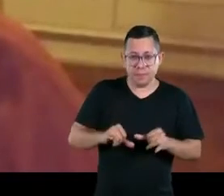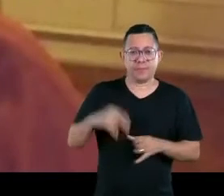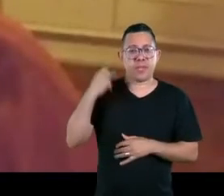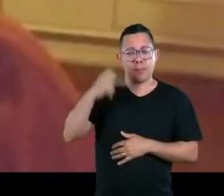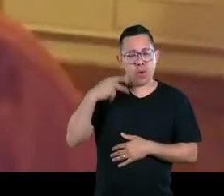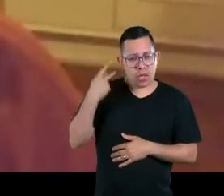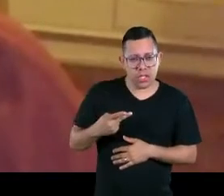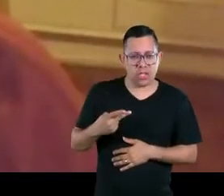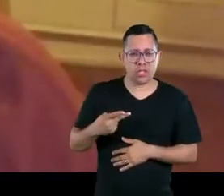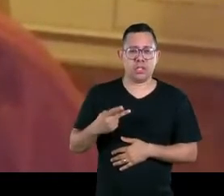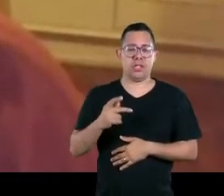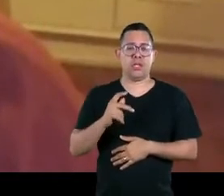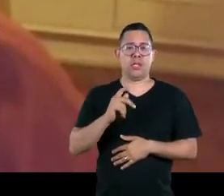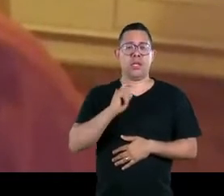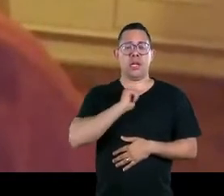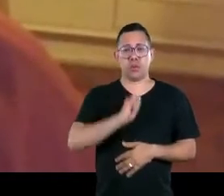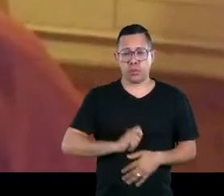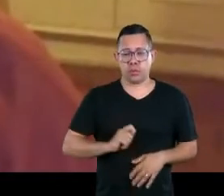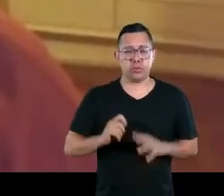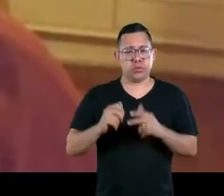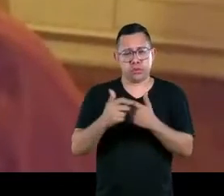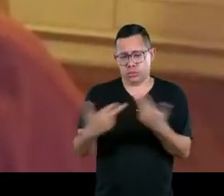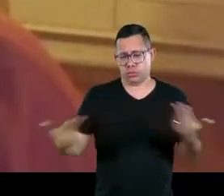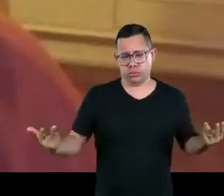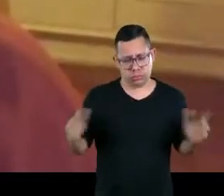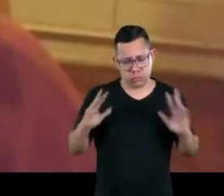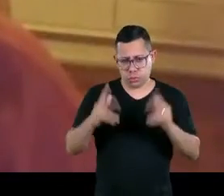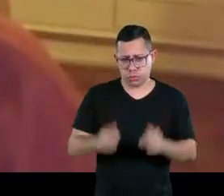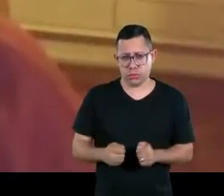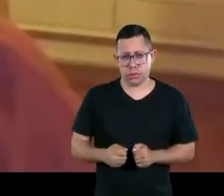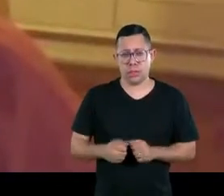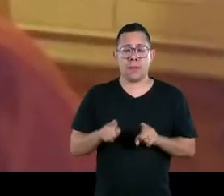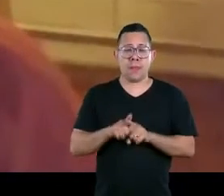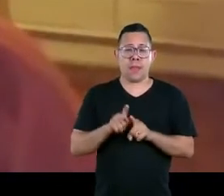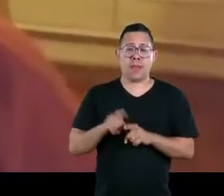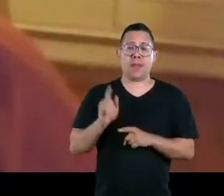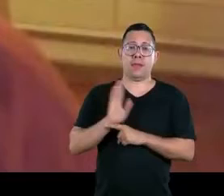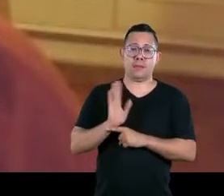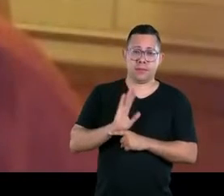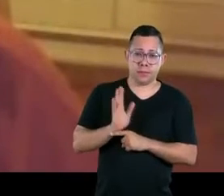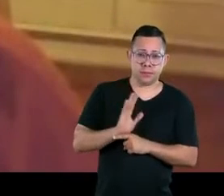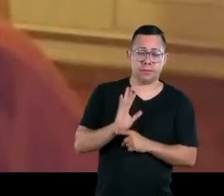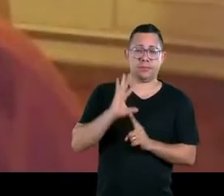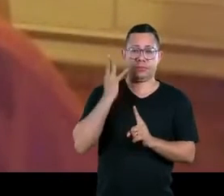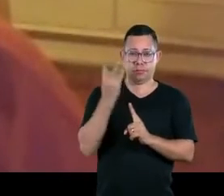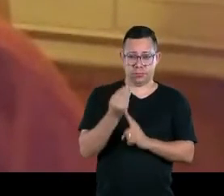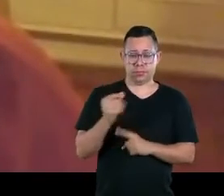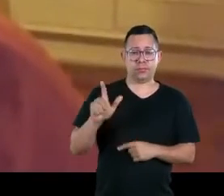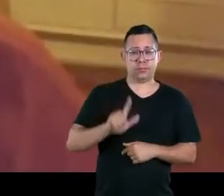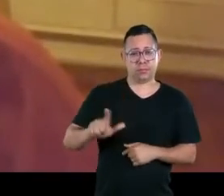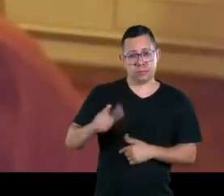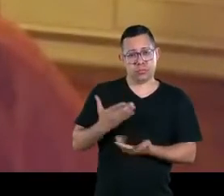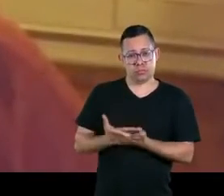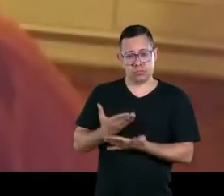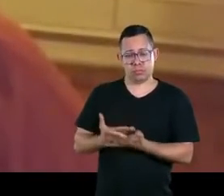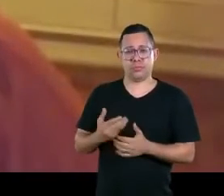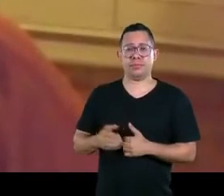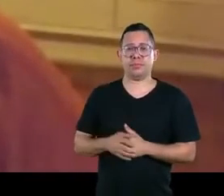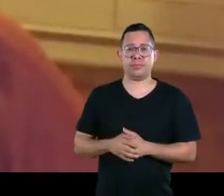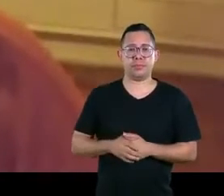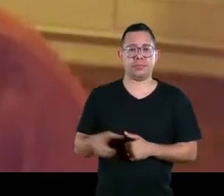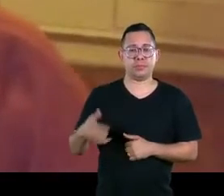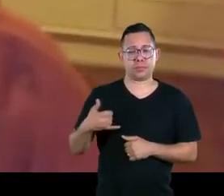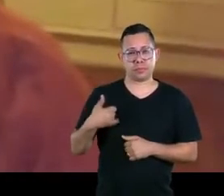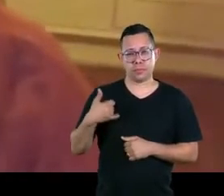política, antropologia, mas também cinema, arte, literatura. Aos